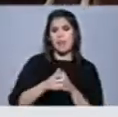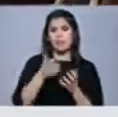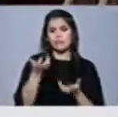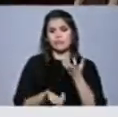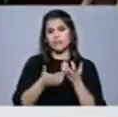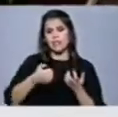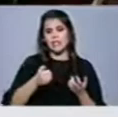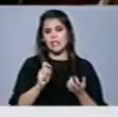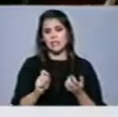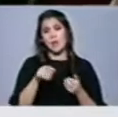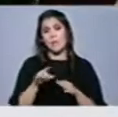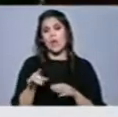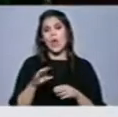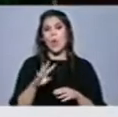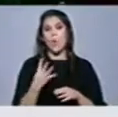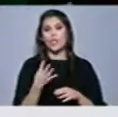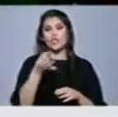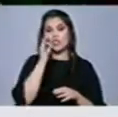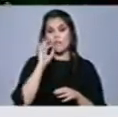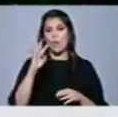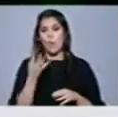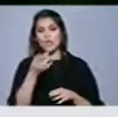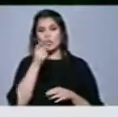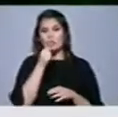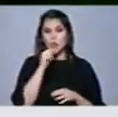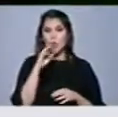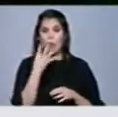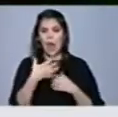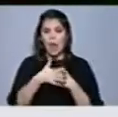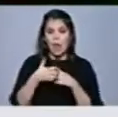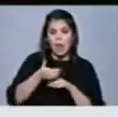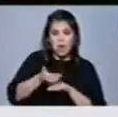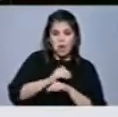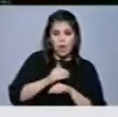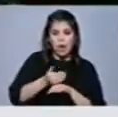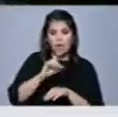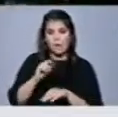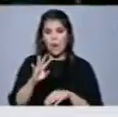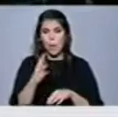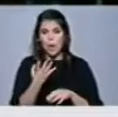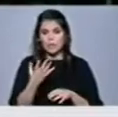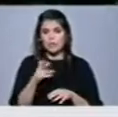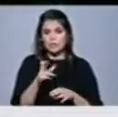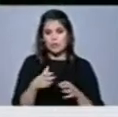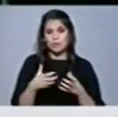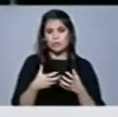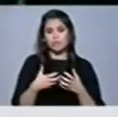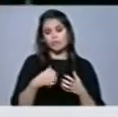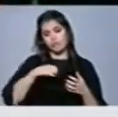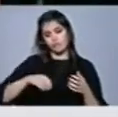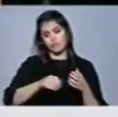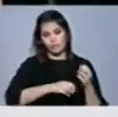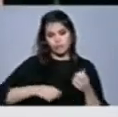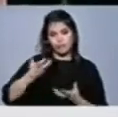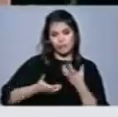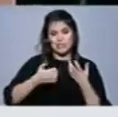esta quantidade de sonhos eu faço 4 chávenas de água, 4 de açúcar, 4 casquinhas de limão e 4 paus de canela. Deixo fervilhar 15 minutos e já está, depois é